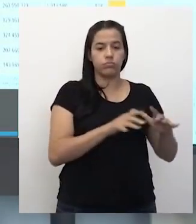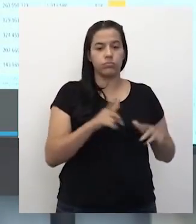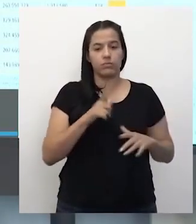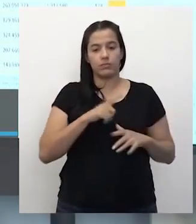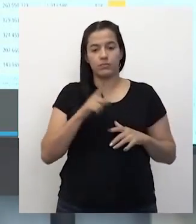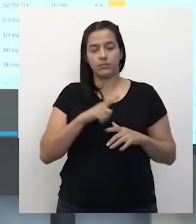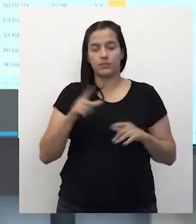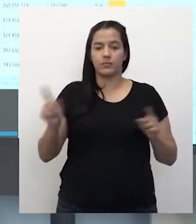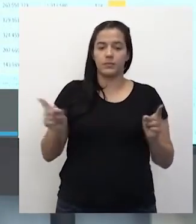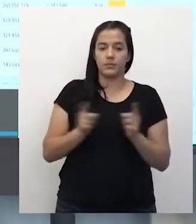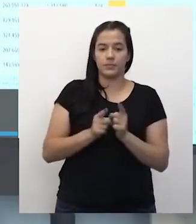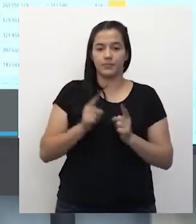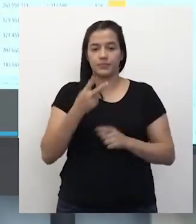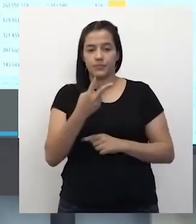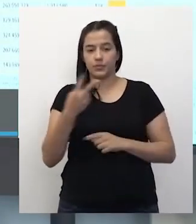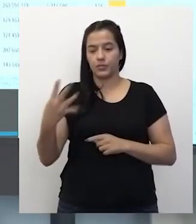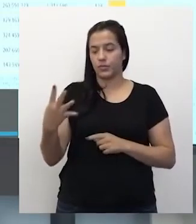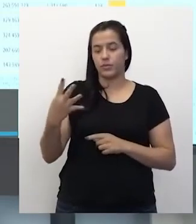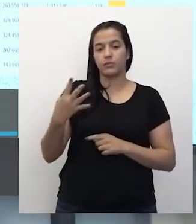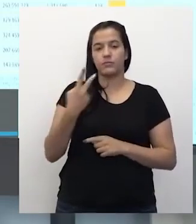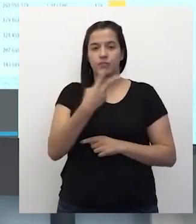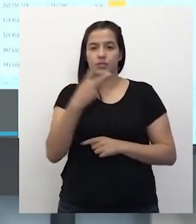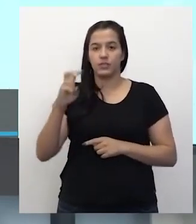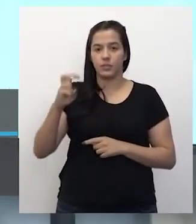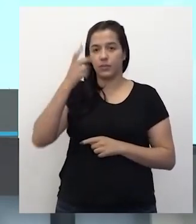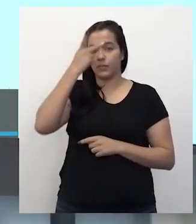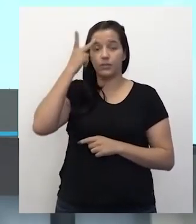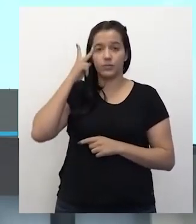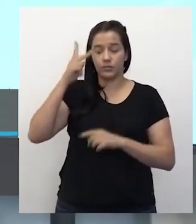baixa de 24 habitantes, 25